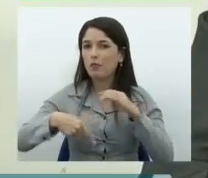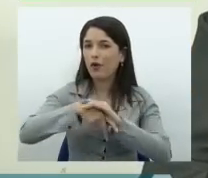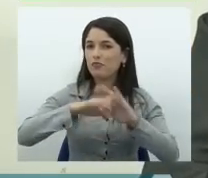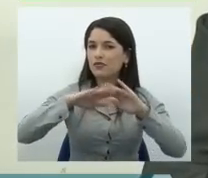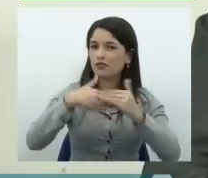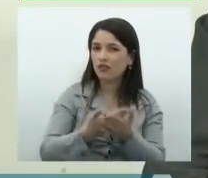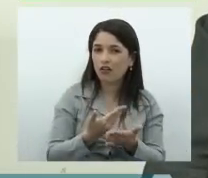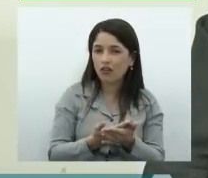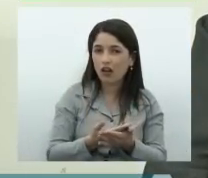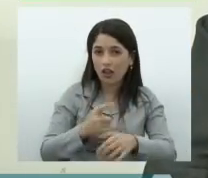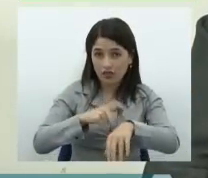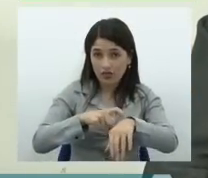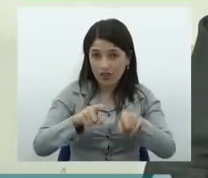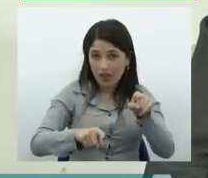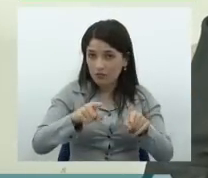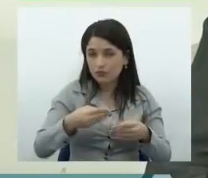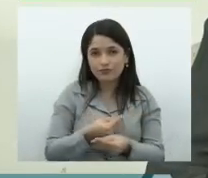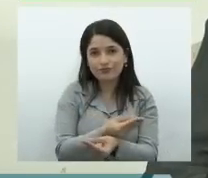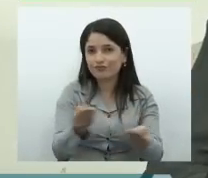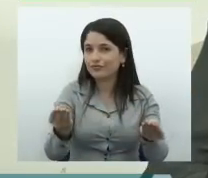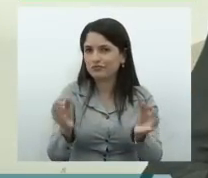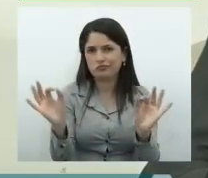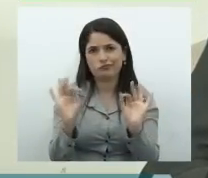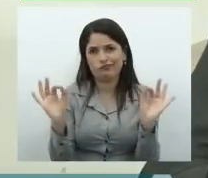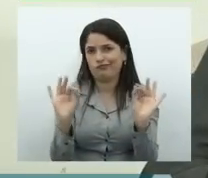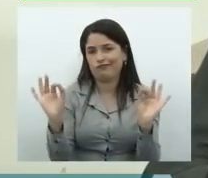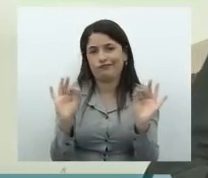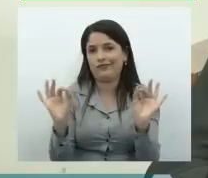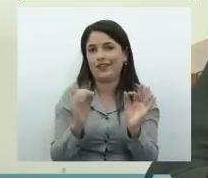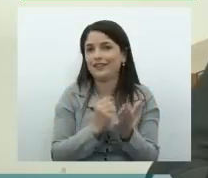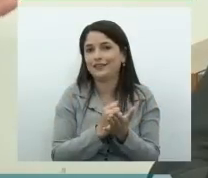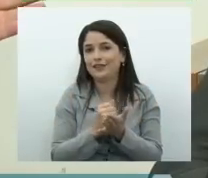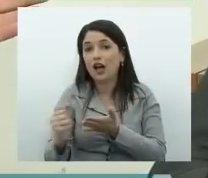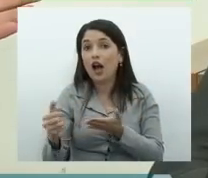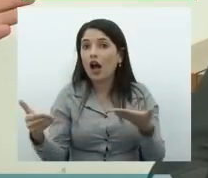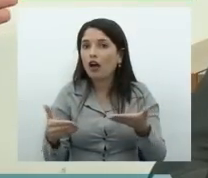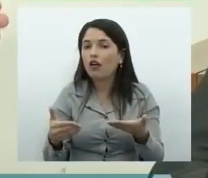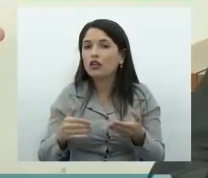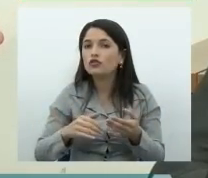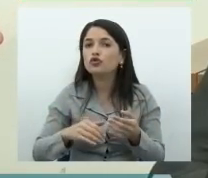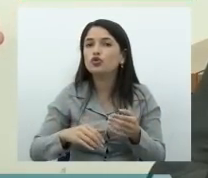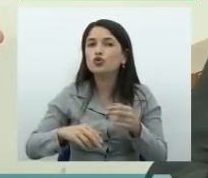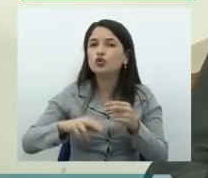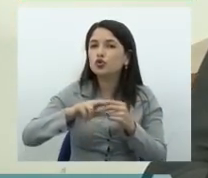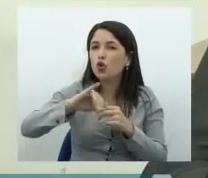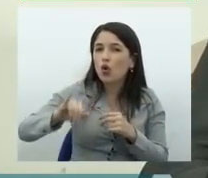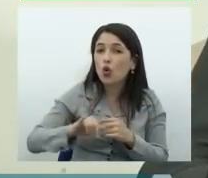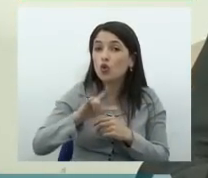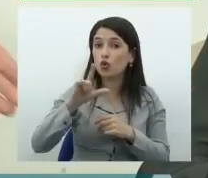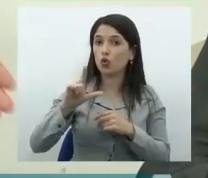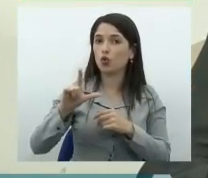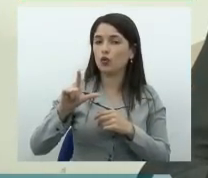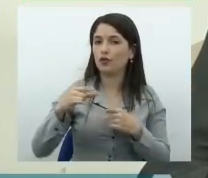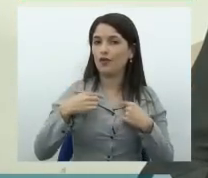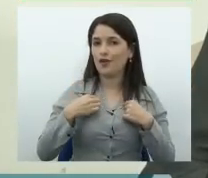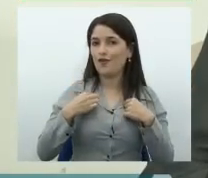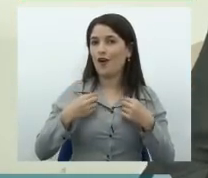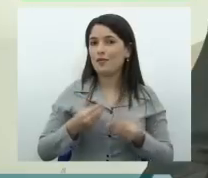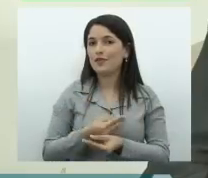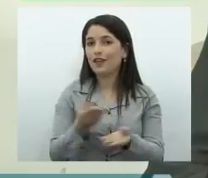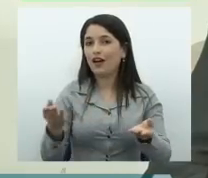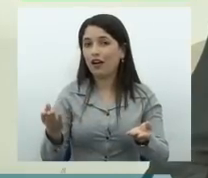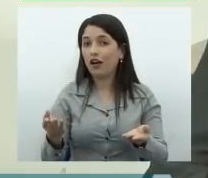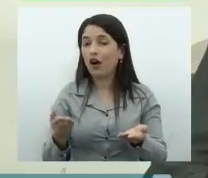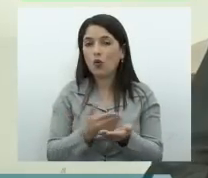adequado. Muitas crianças vieram receber esses uniformes agora, em junho, julho, né? Tem crianças recebendo no